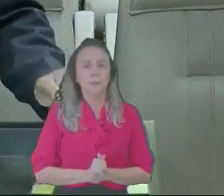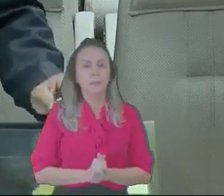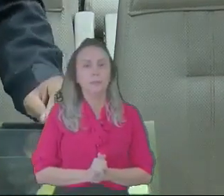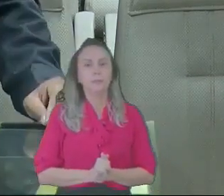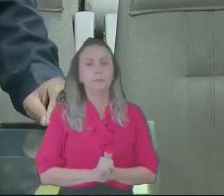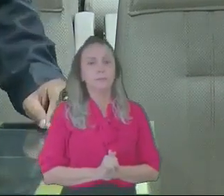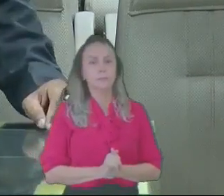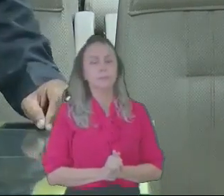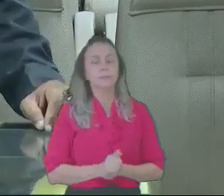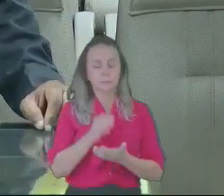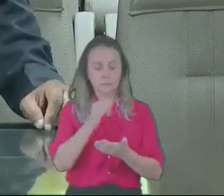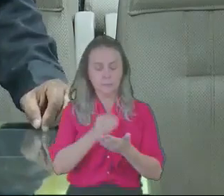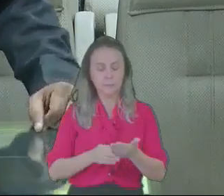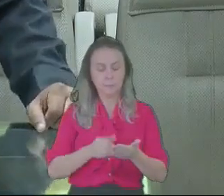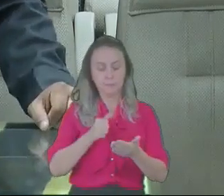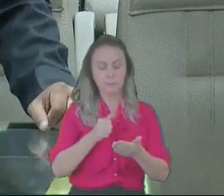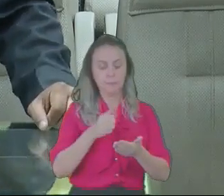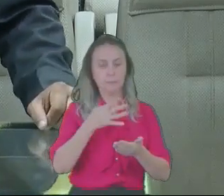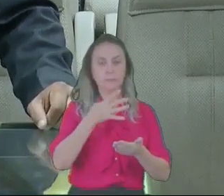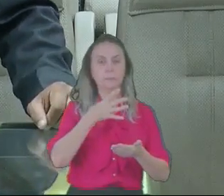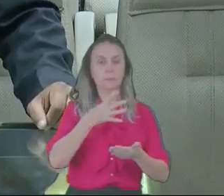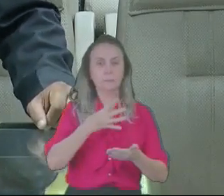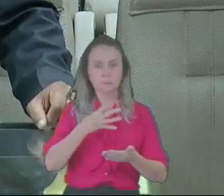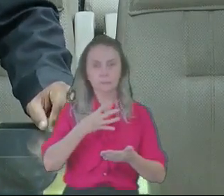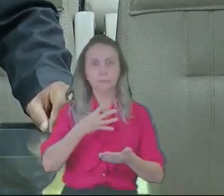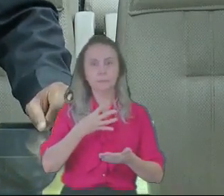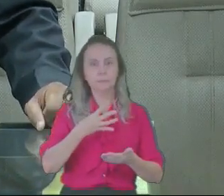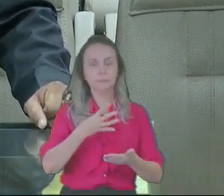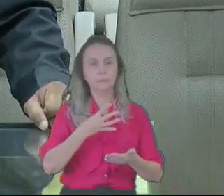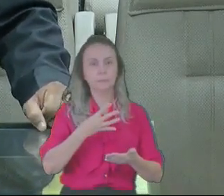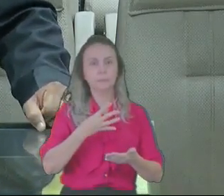o Capítulo 14 Lucas irmãos